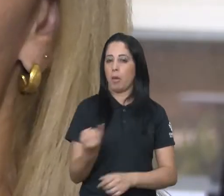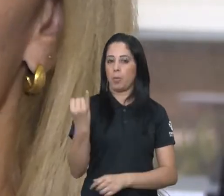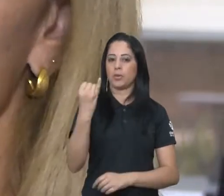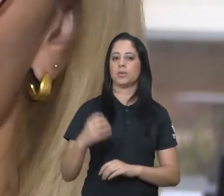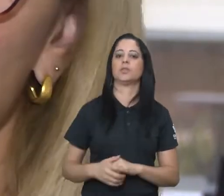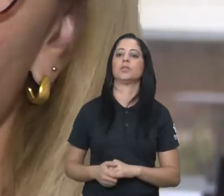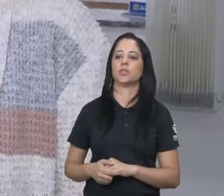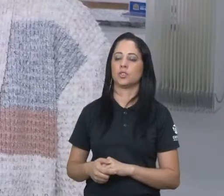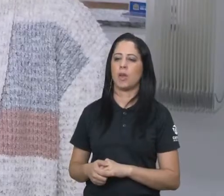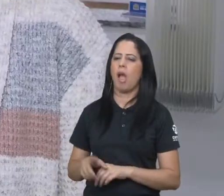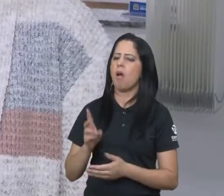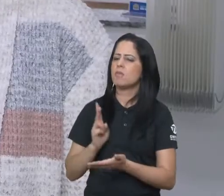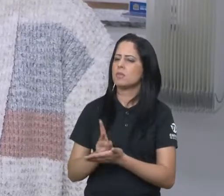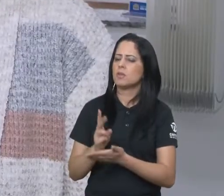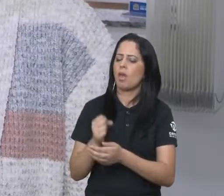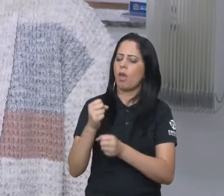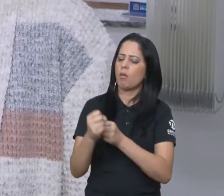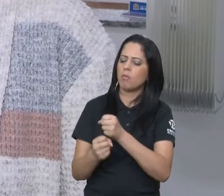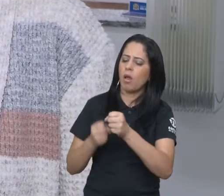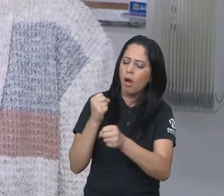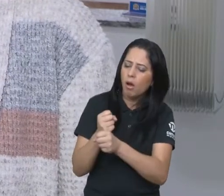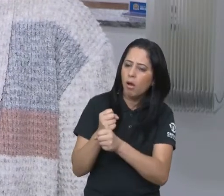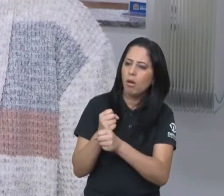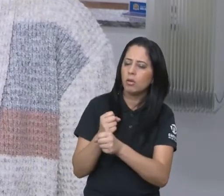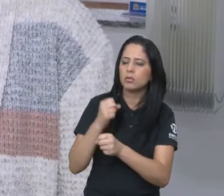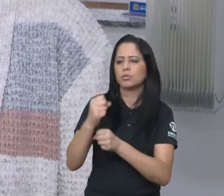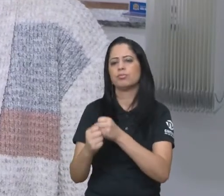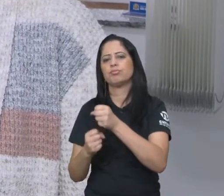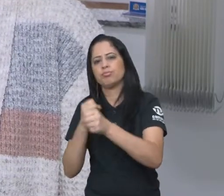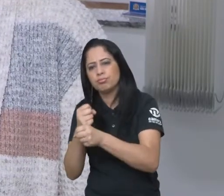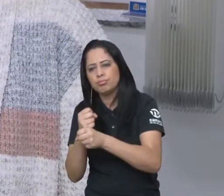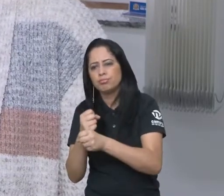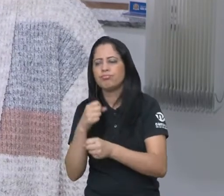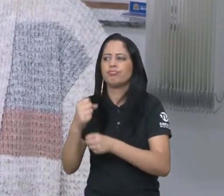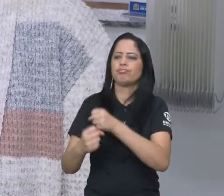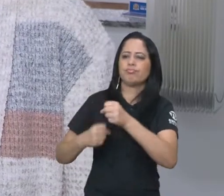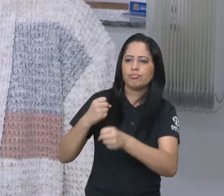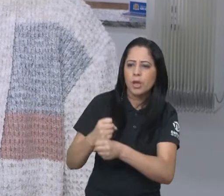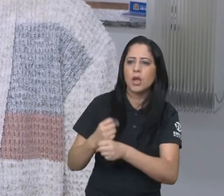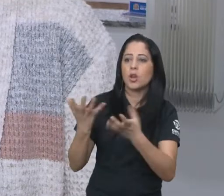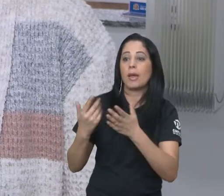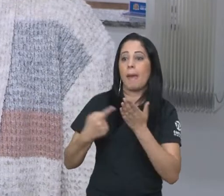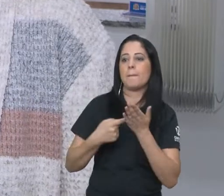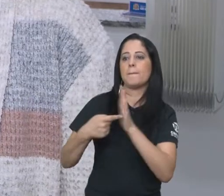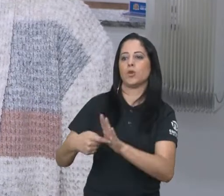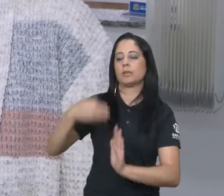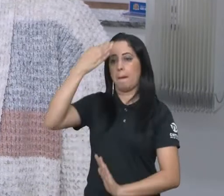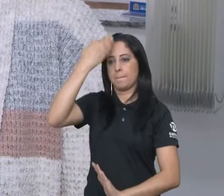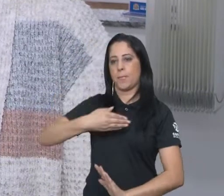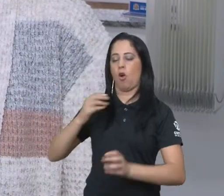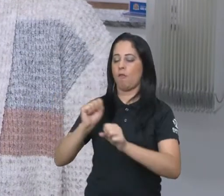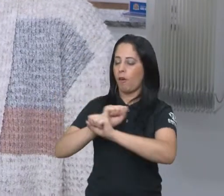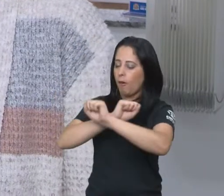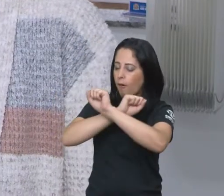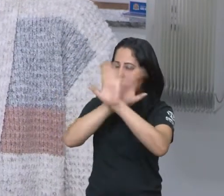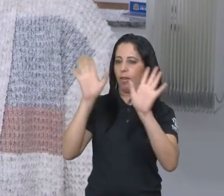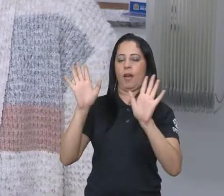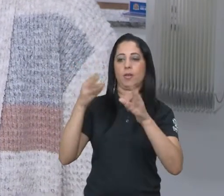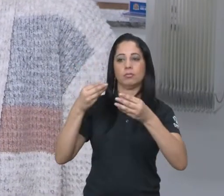esporte na cidade. E ano a ano nós buscamos dar transparência